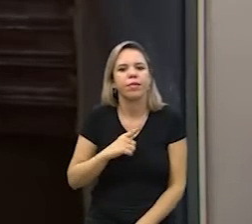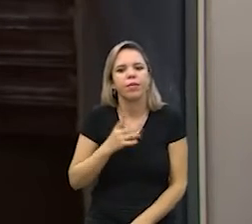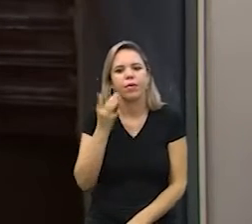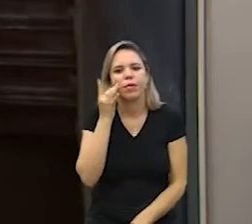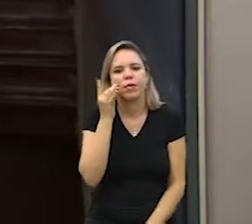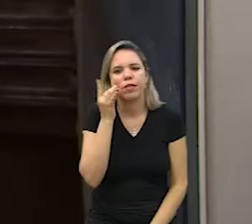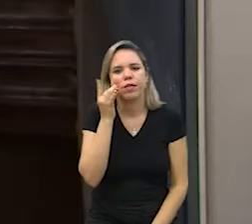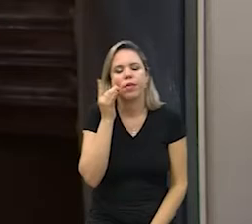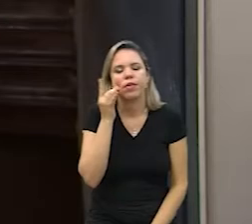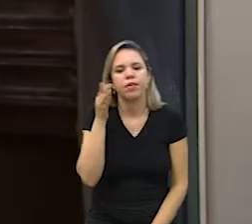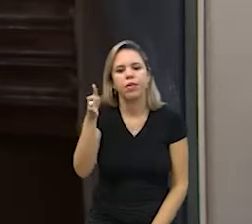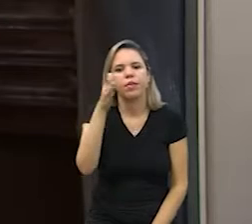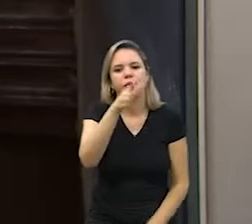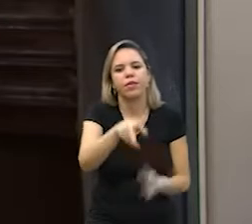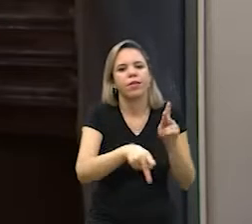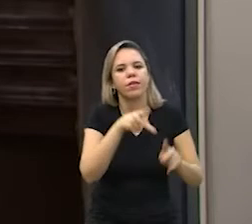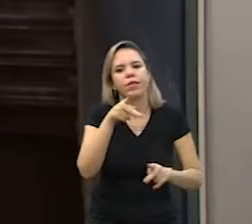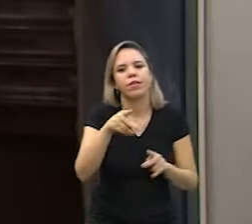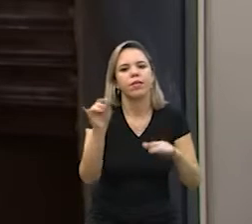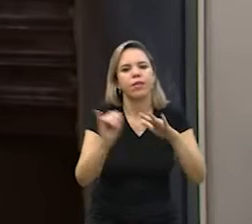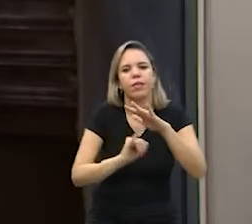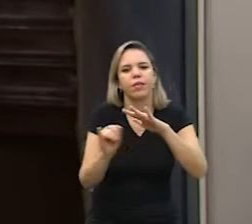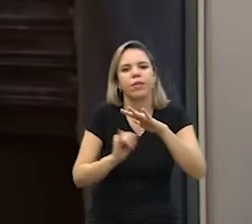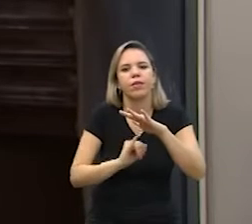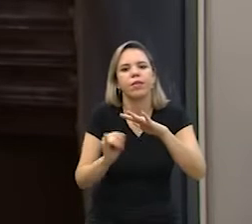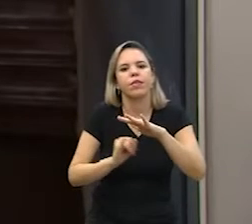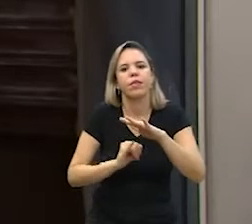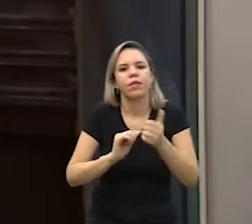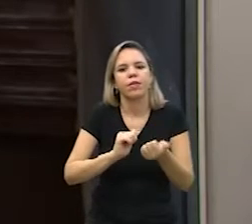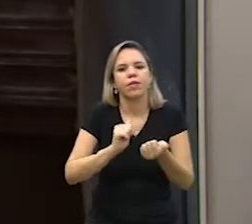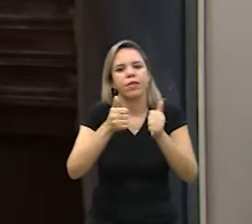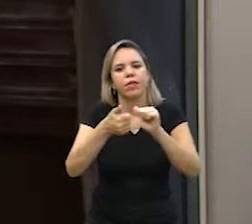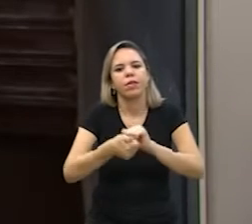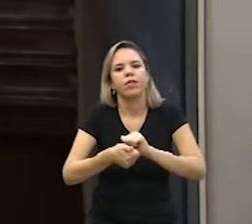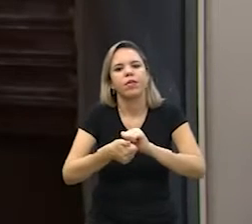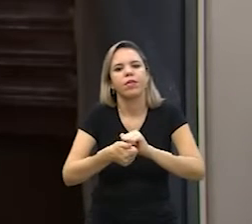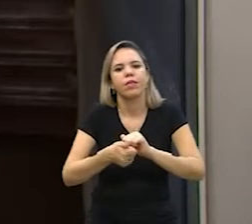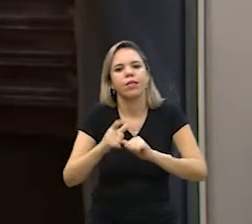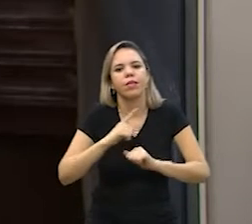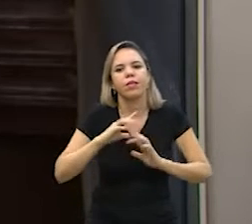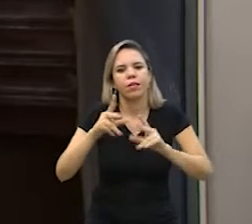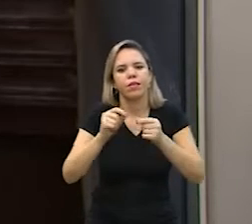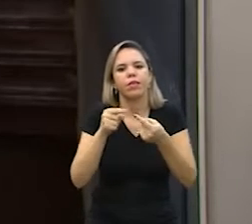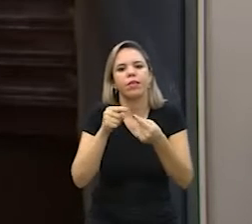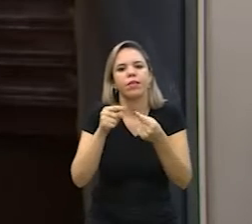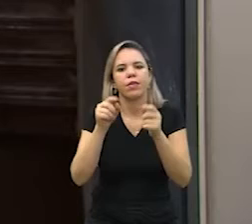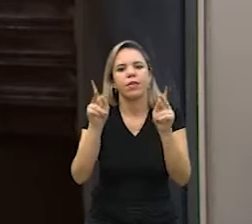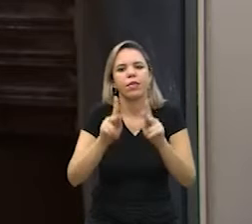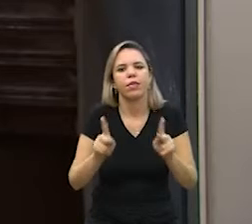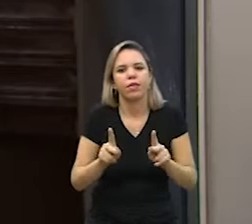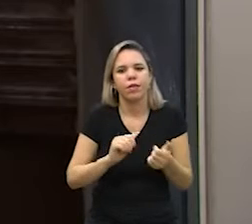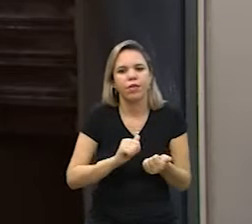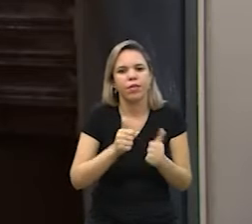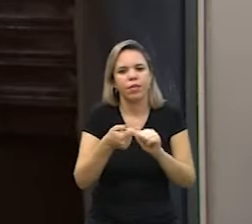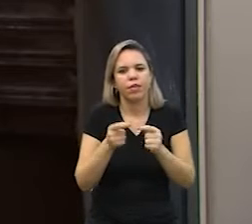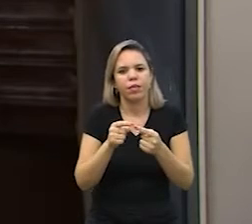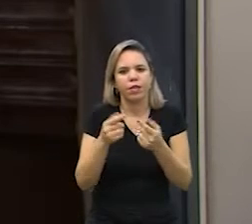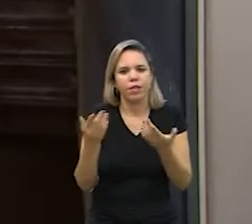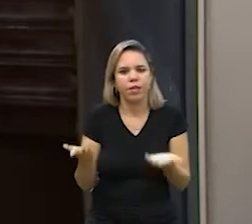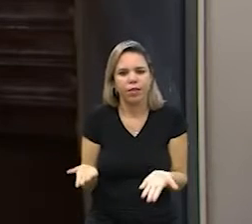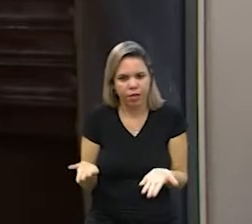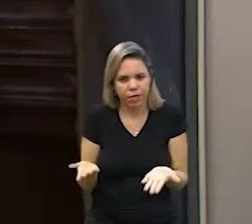tem que estar presente entre as pessoas, entre as instituições, e o esporte, ele tem tudo a ver com a paz, né? Porque o